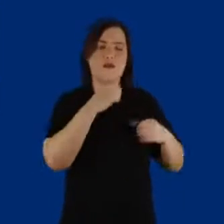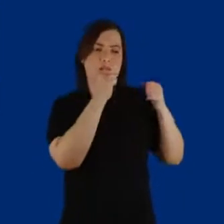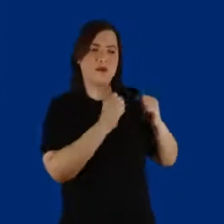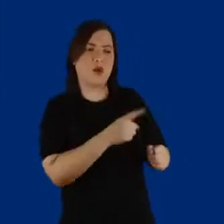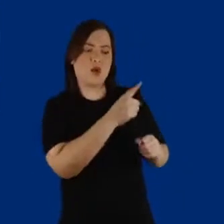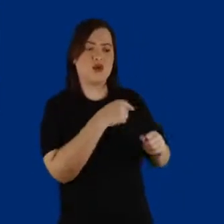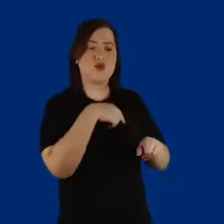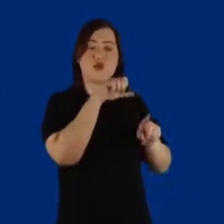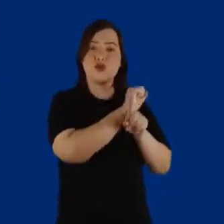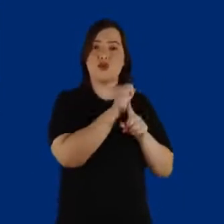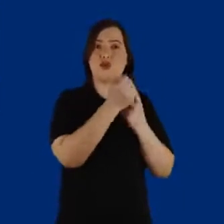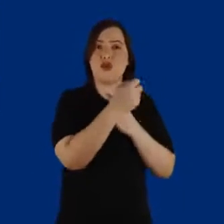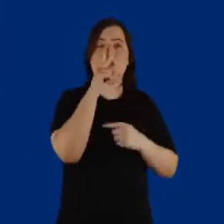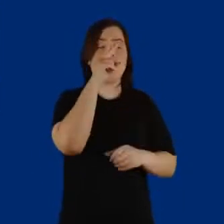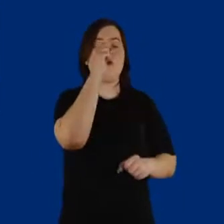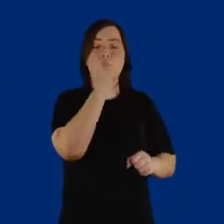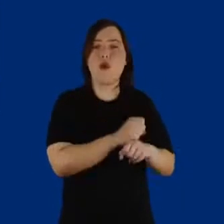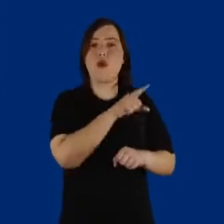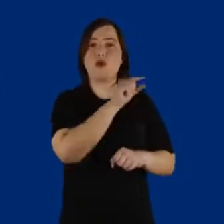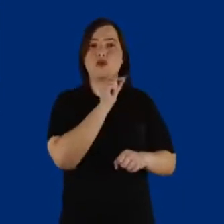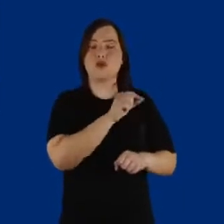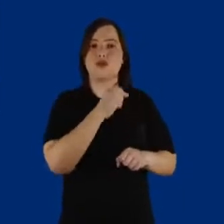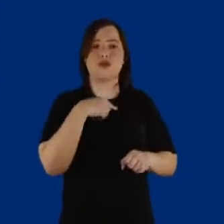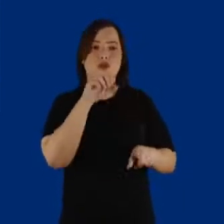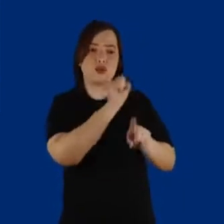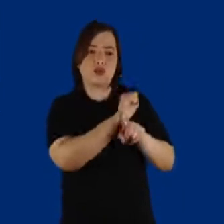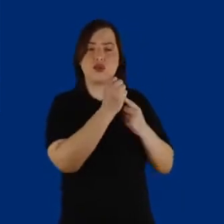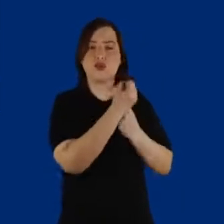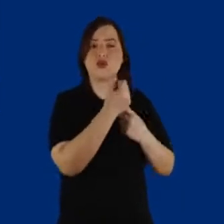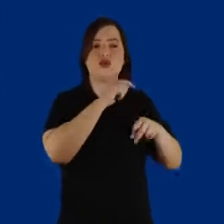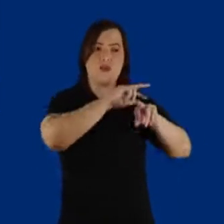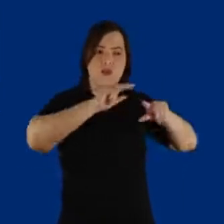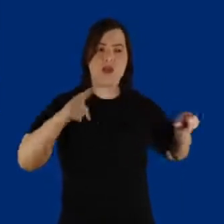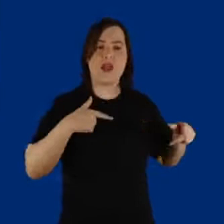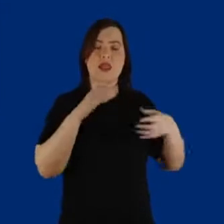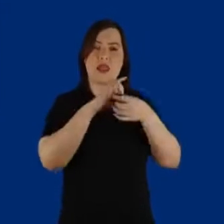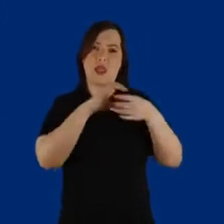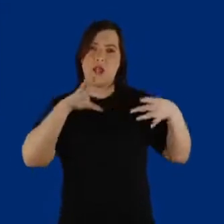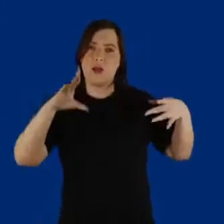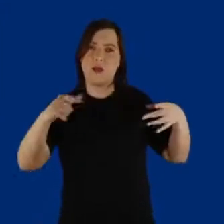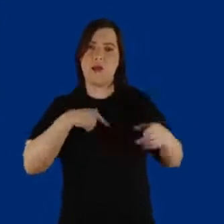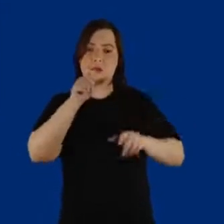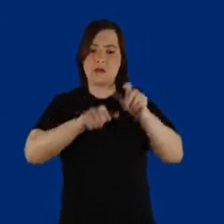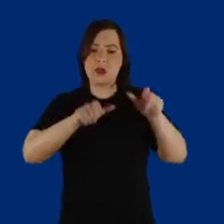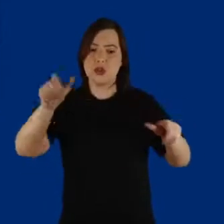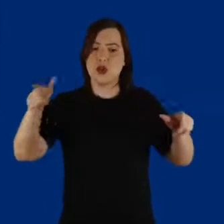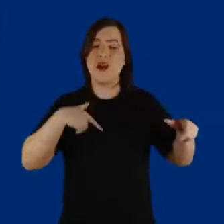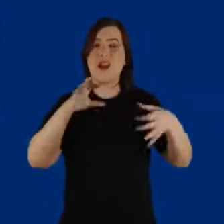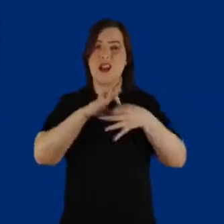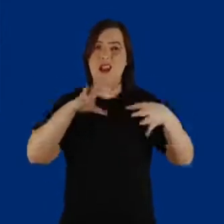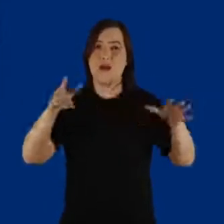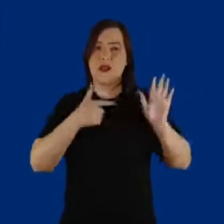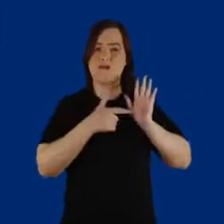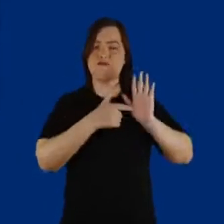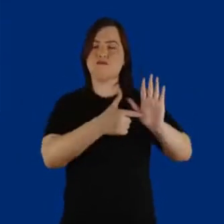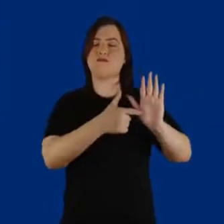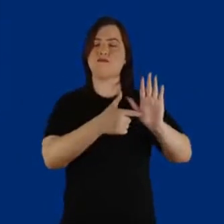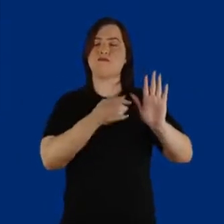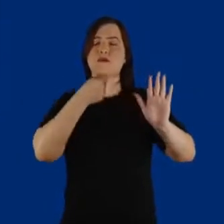uma sociedade forte, né? Uma sociedade diversa, uma democracia onde as pessoas têm liberdade de expressão